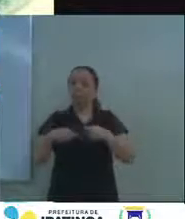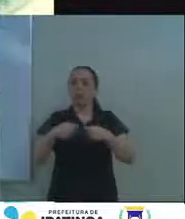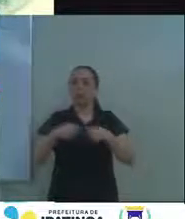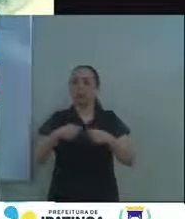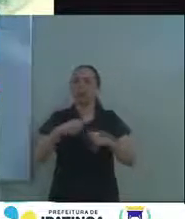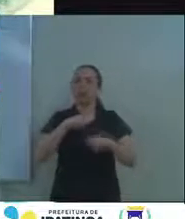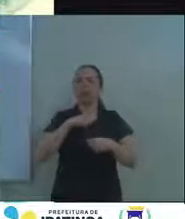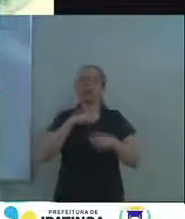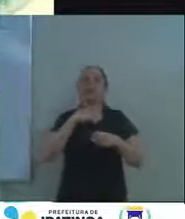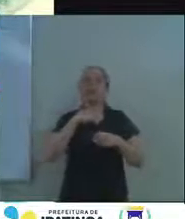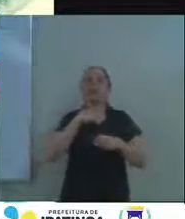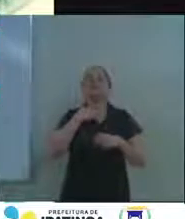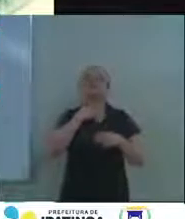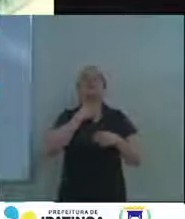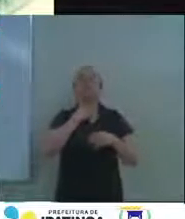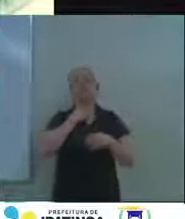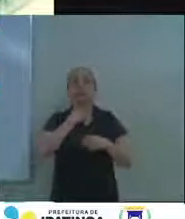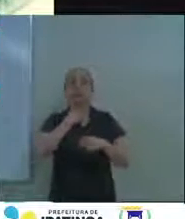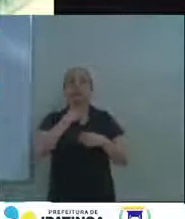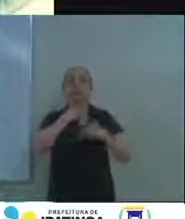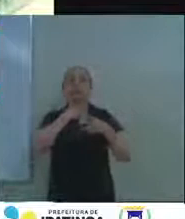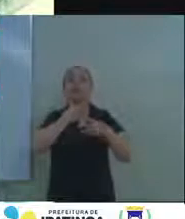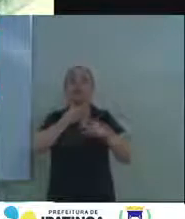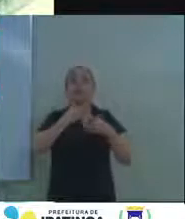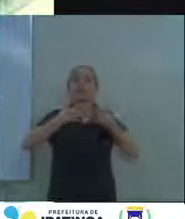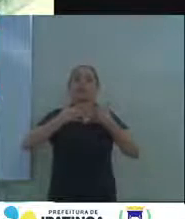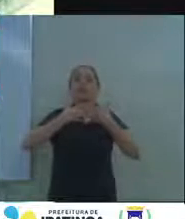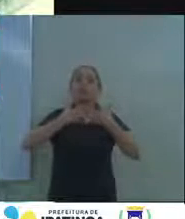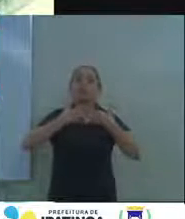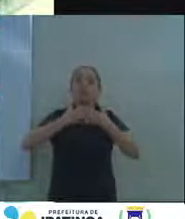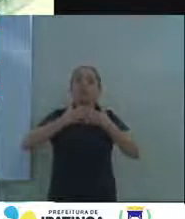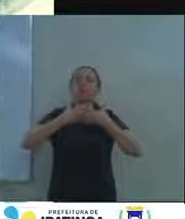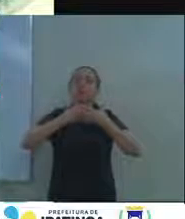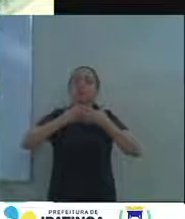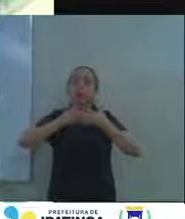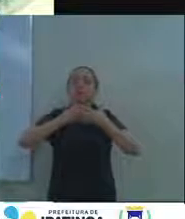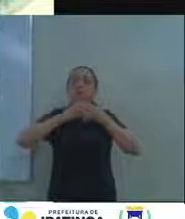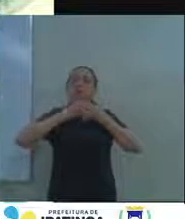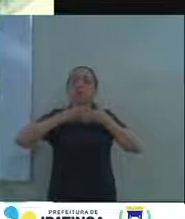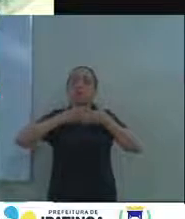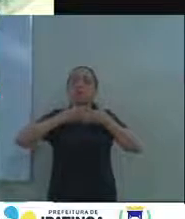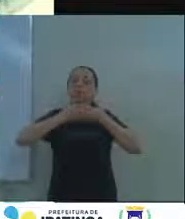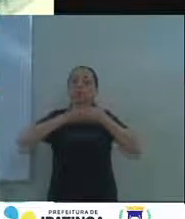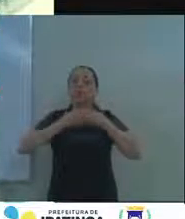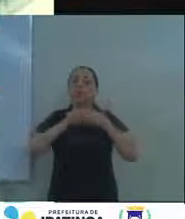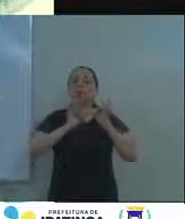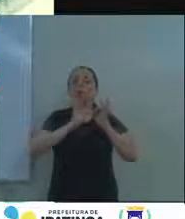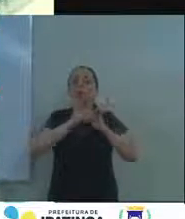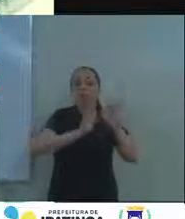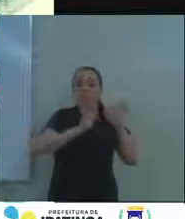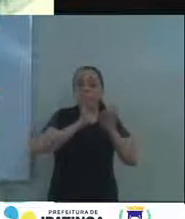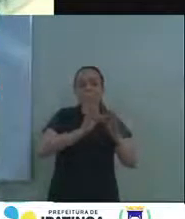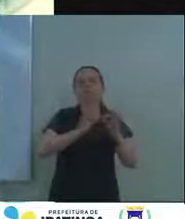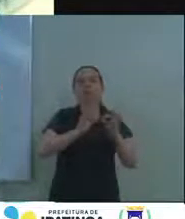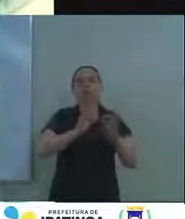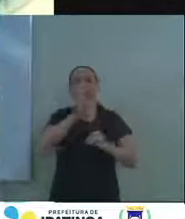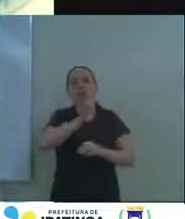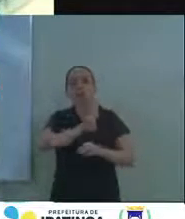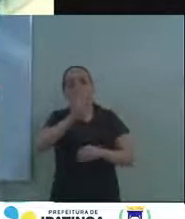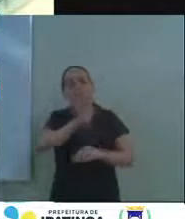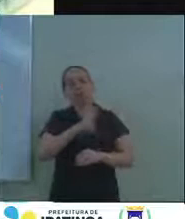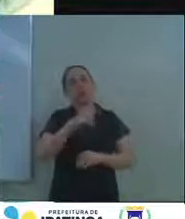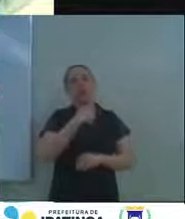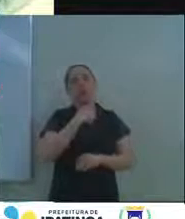músculo para eu diminuir a tensão, para eu poder preparar o meu uso da voz. Então, como